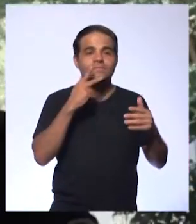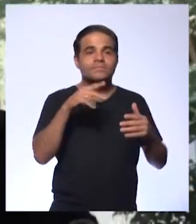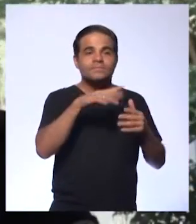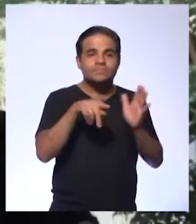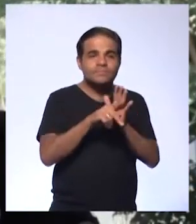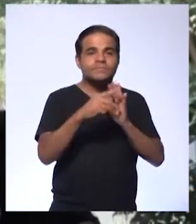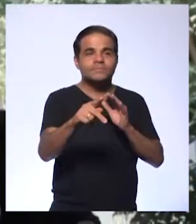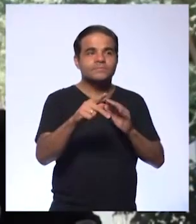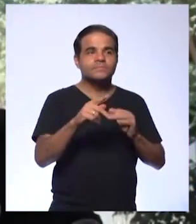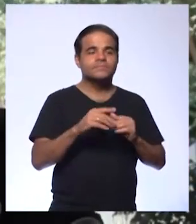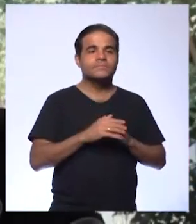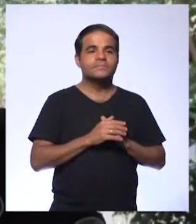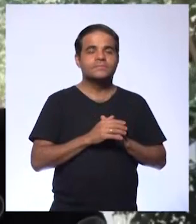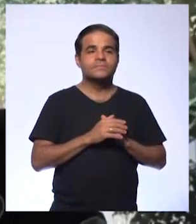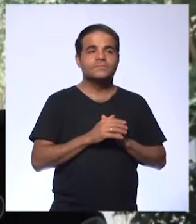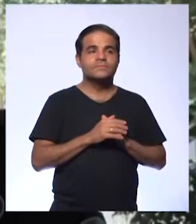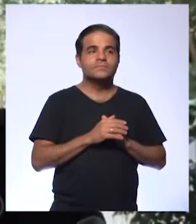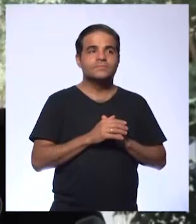deles mesmos.